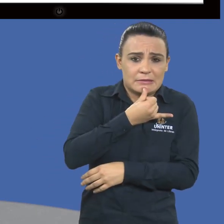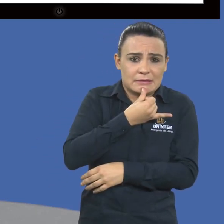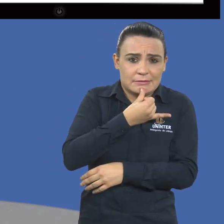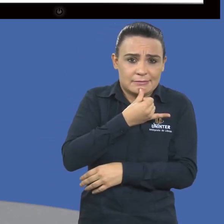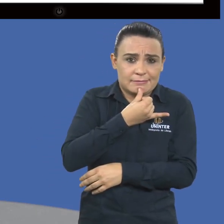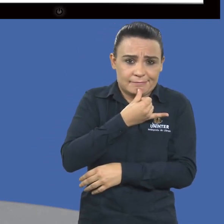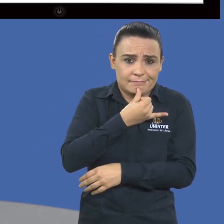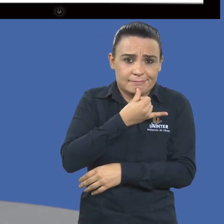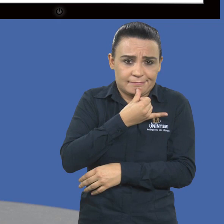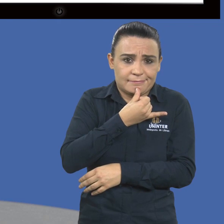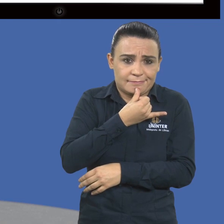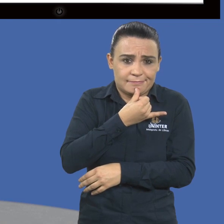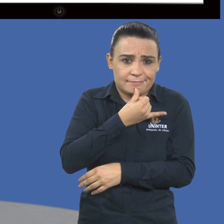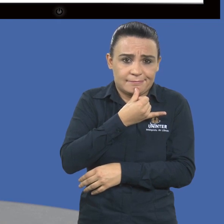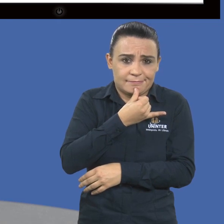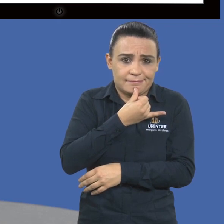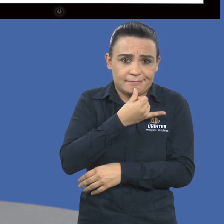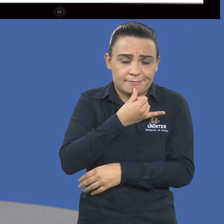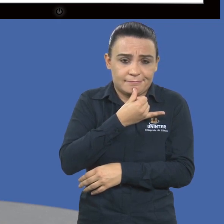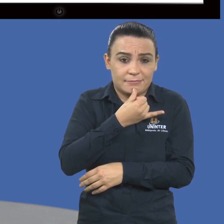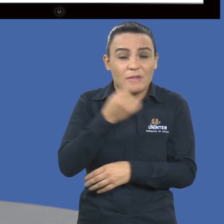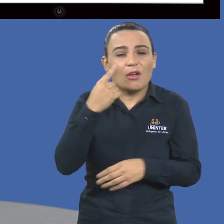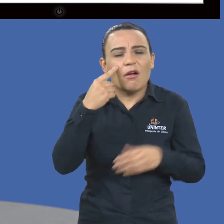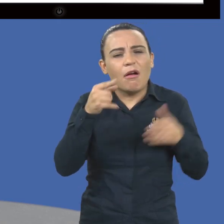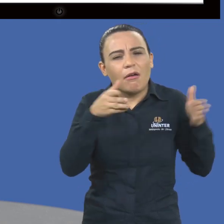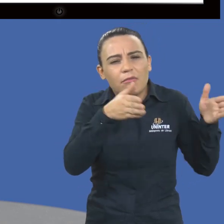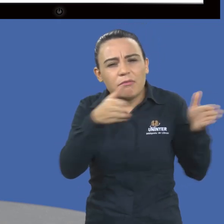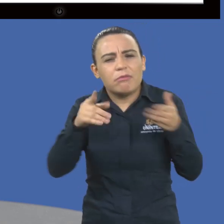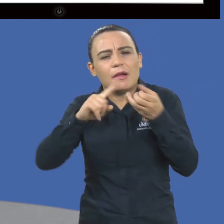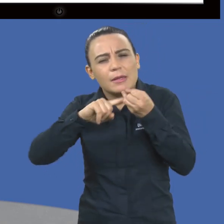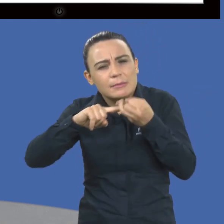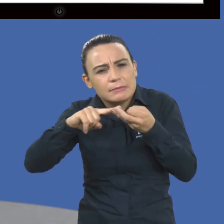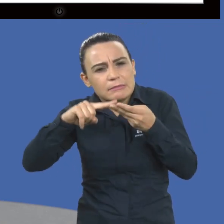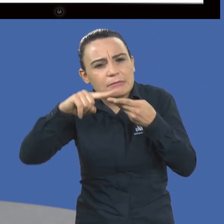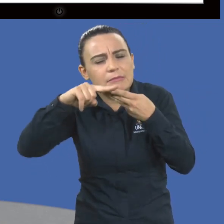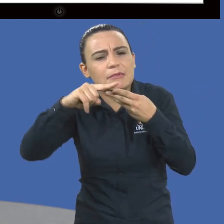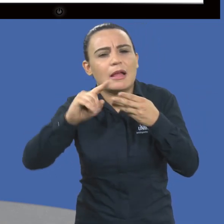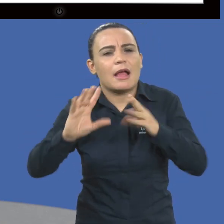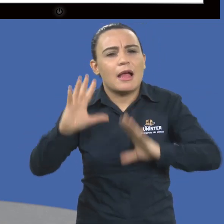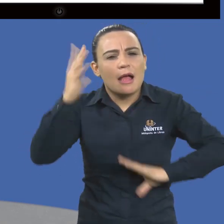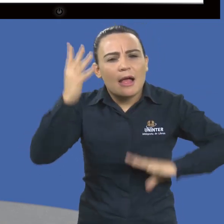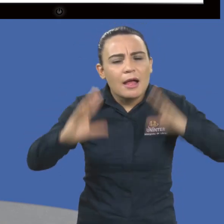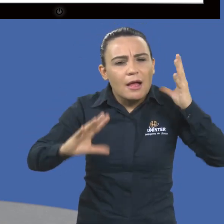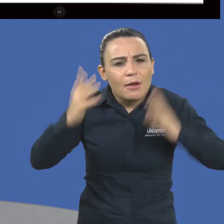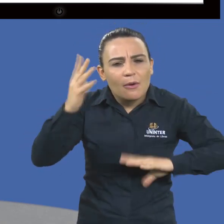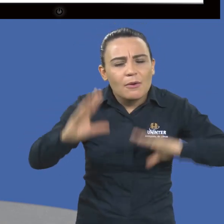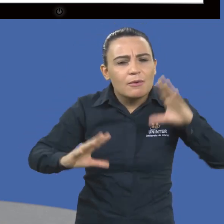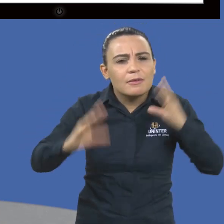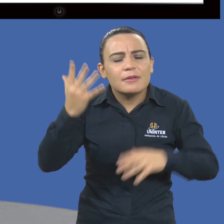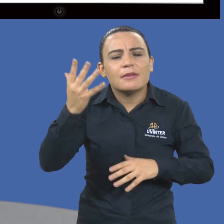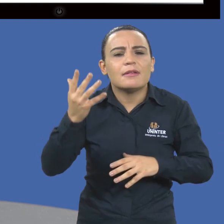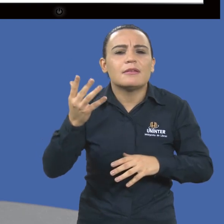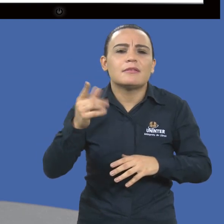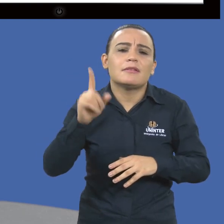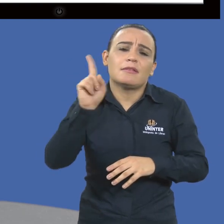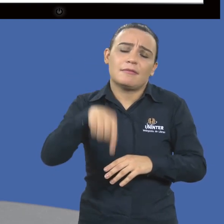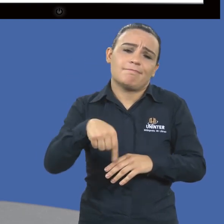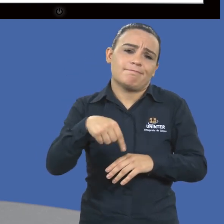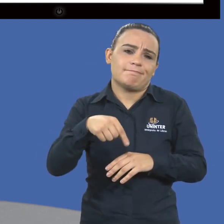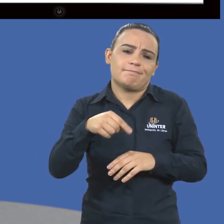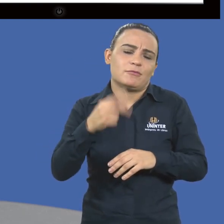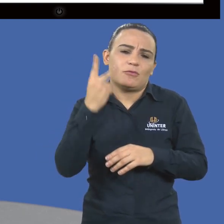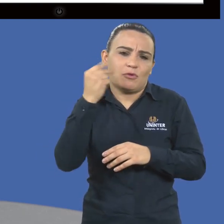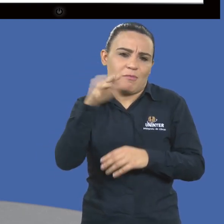Feliz daquele que passa por esses momentos que nós estamos mencionando. A outra pergunta